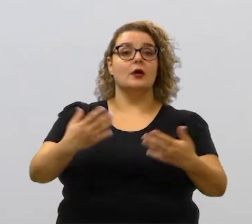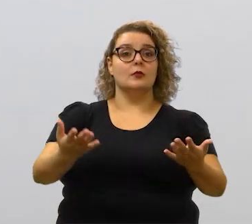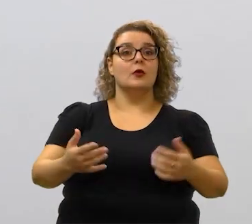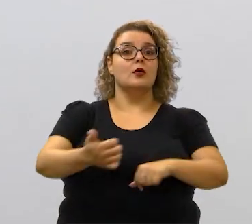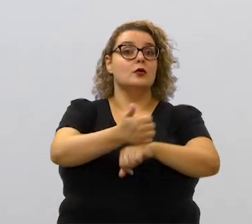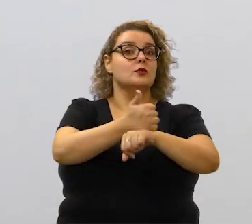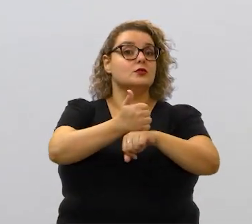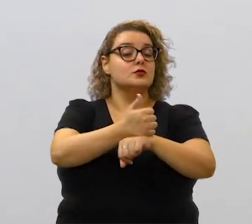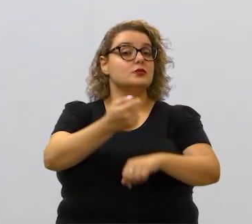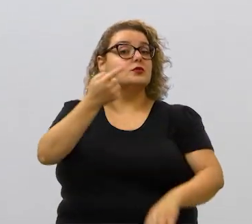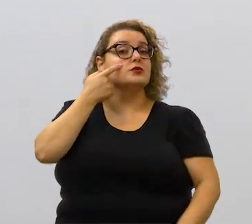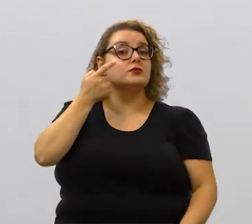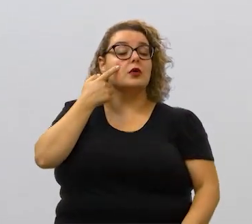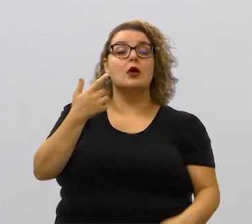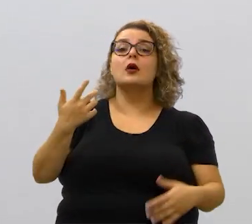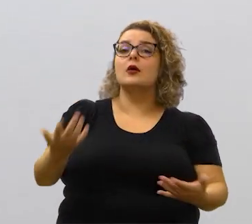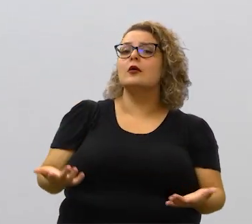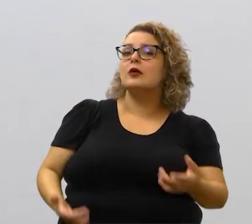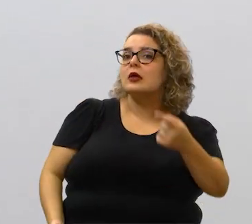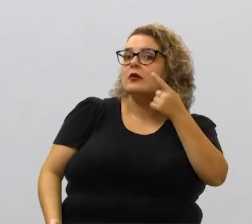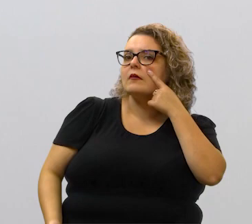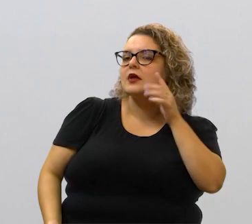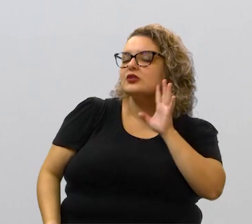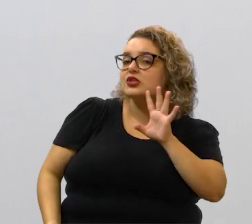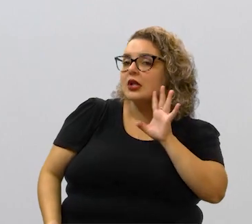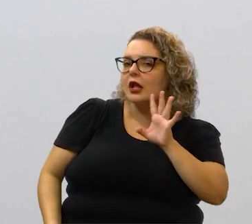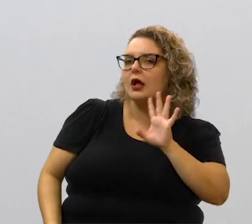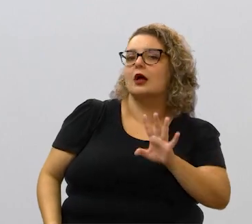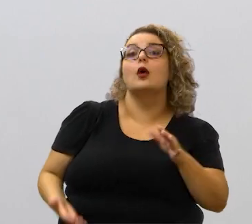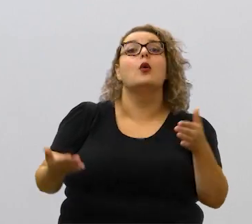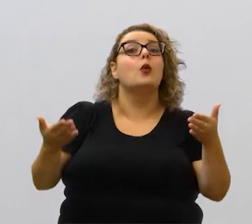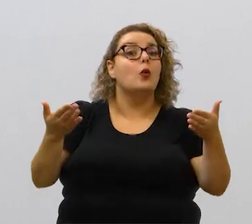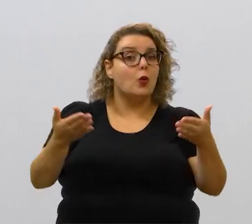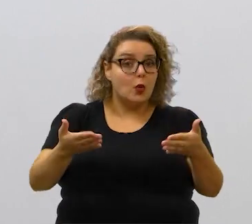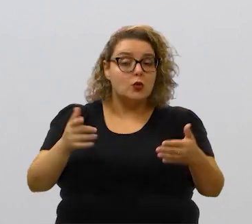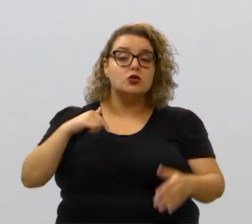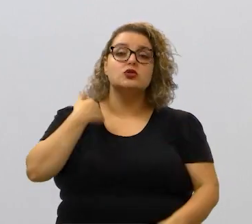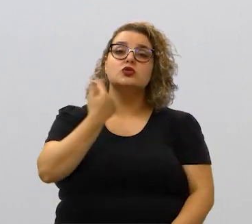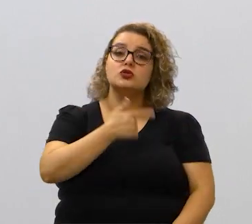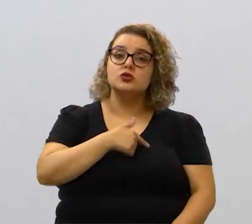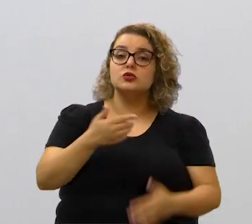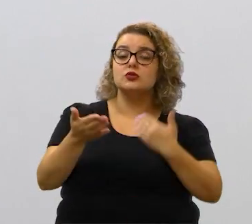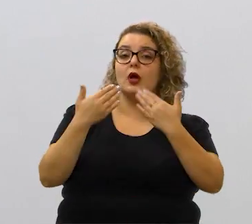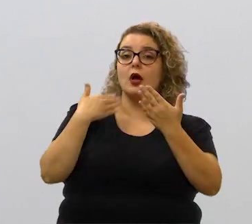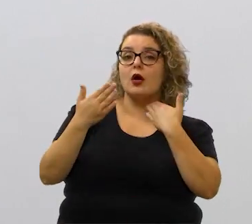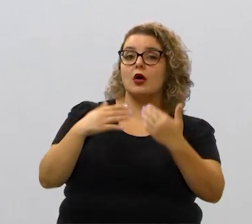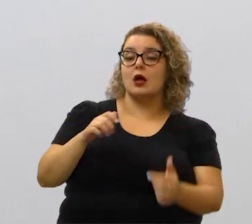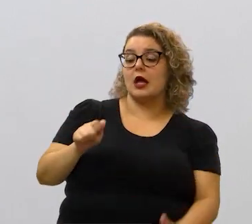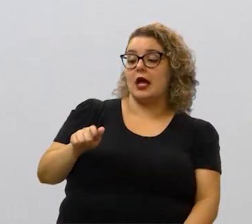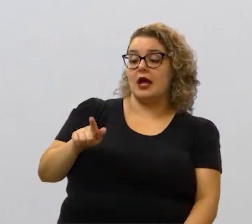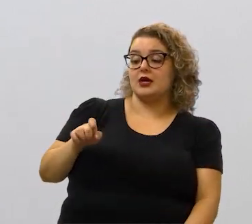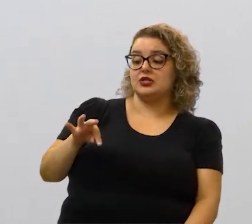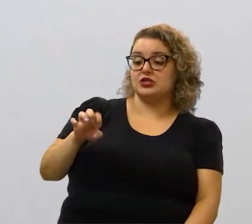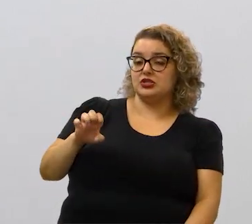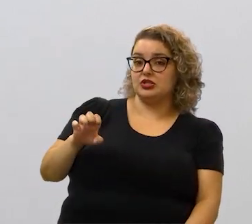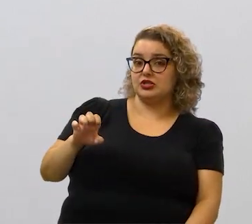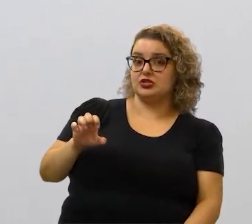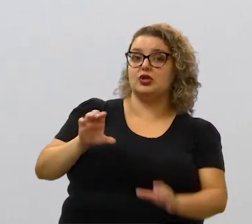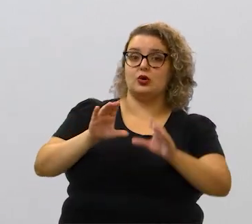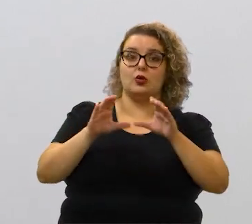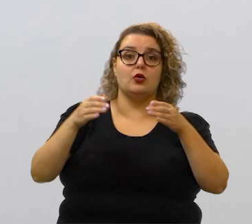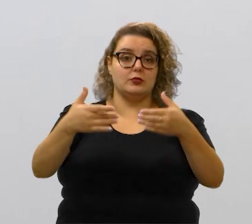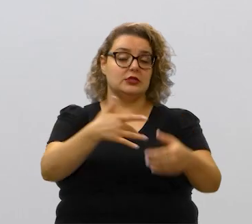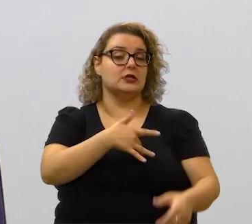quadro Se Liga na Profissão. Olha só que bacana, pessoal. Hoje a gente vai falar sobre agente comunitário